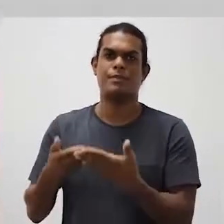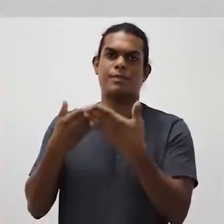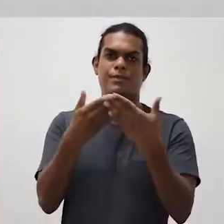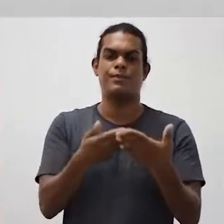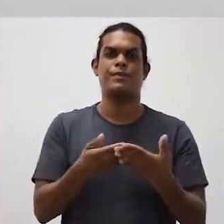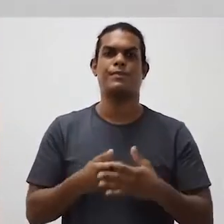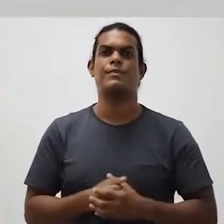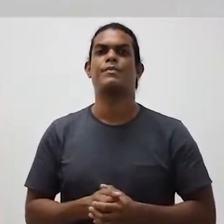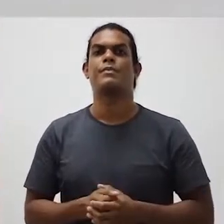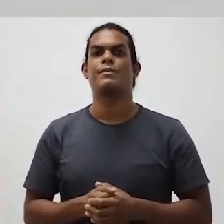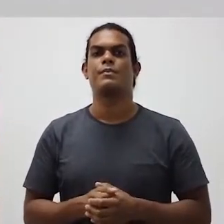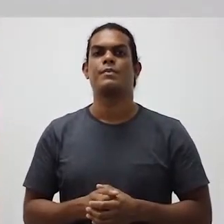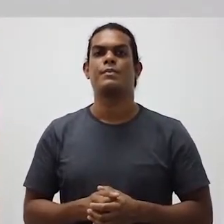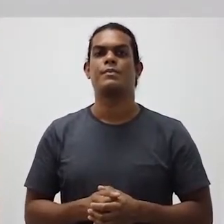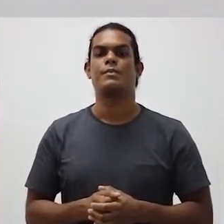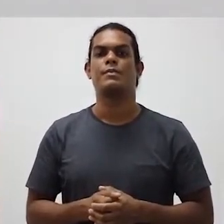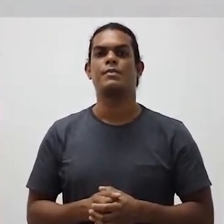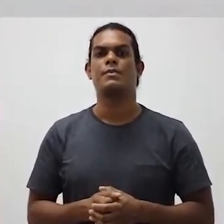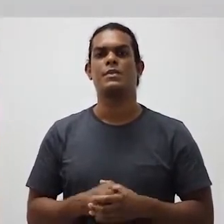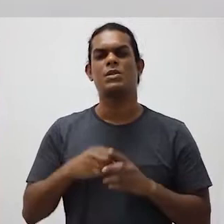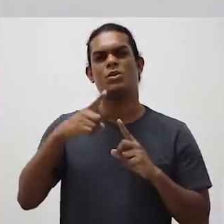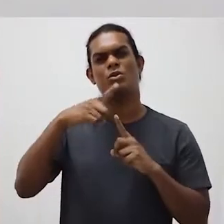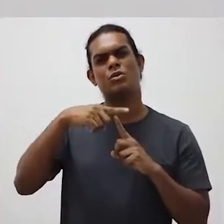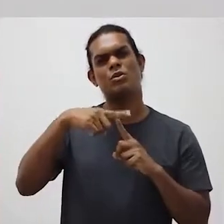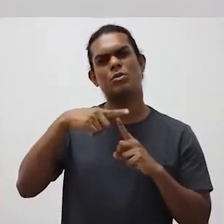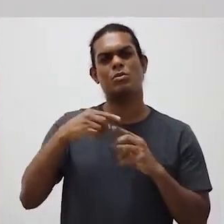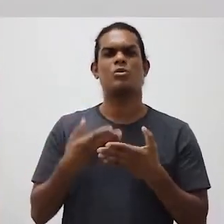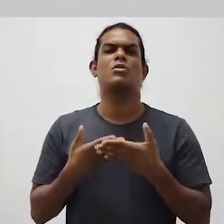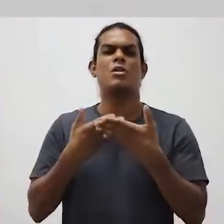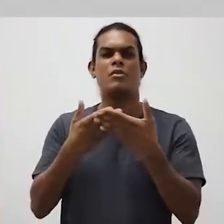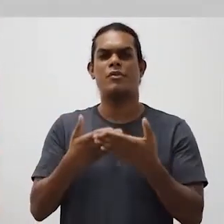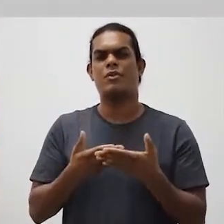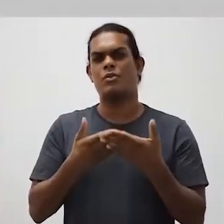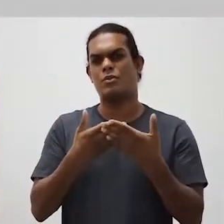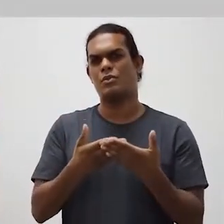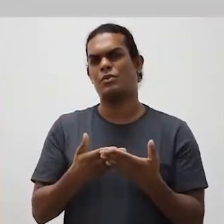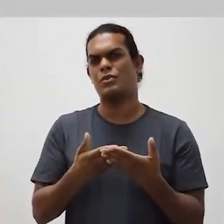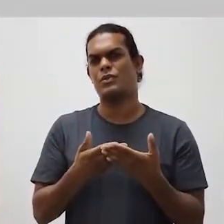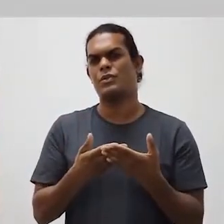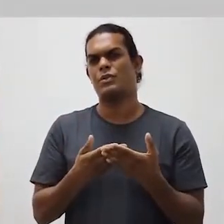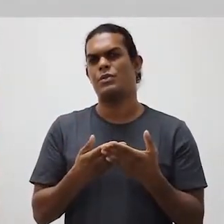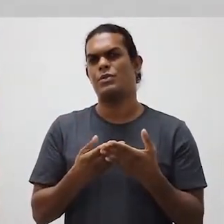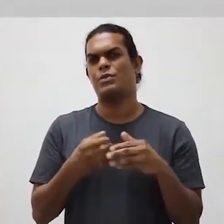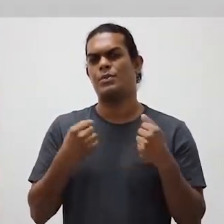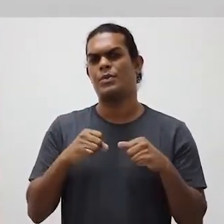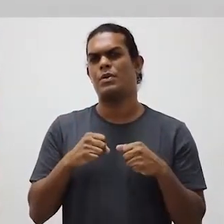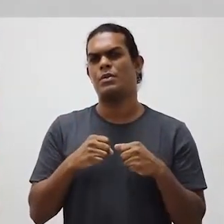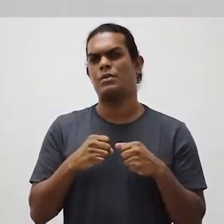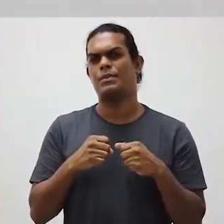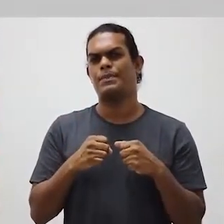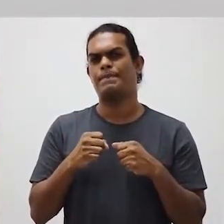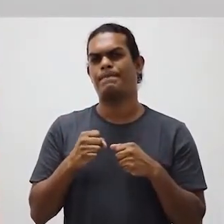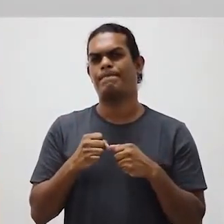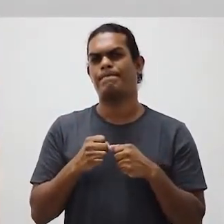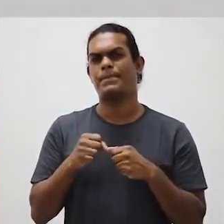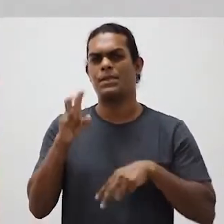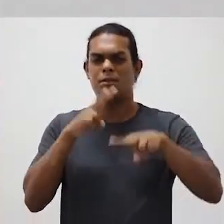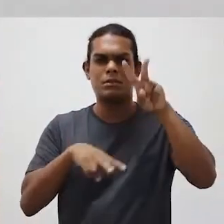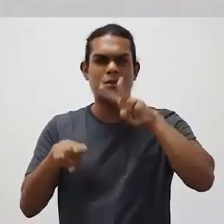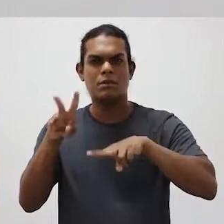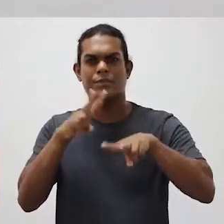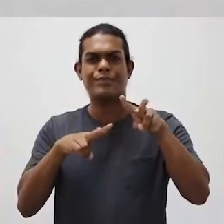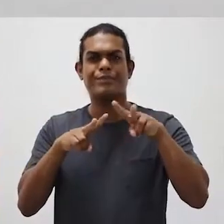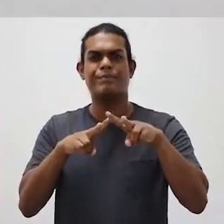No caso de tipos de navios, a gente pode observar esse tipo de navio depende